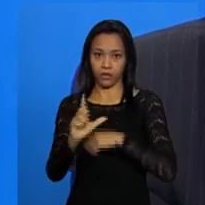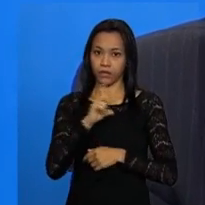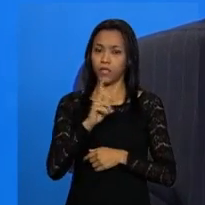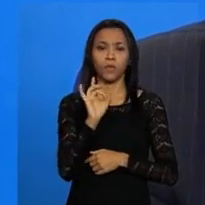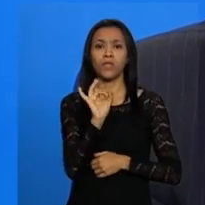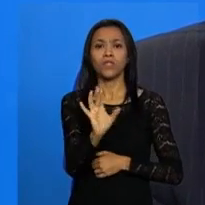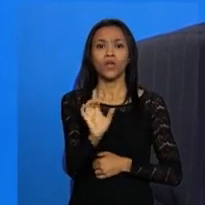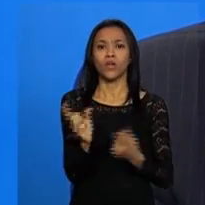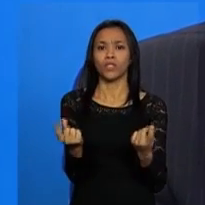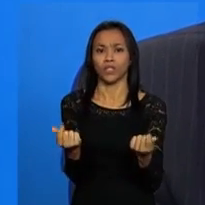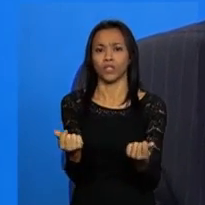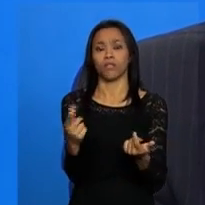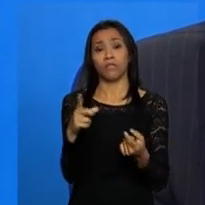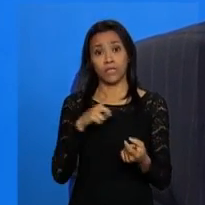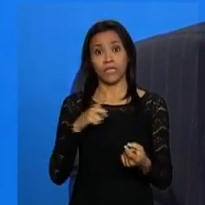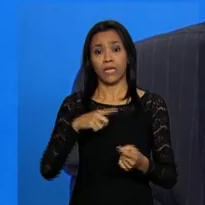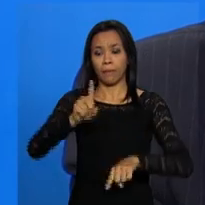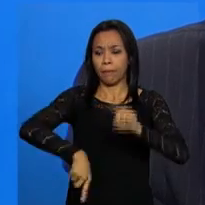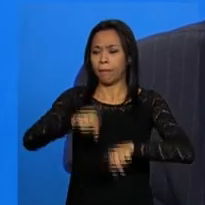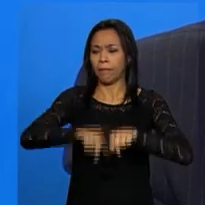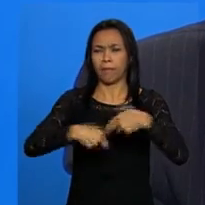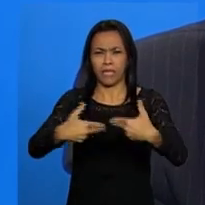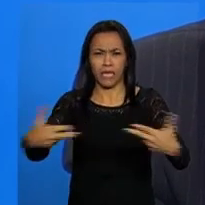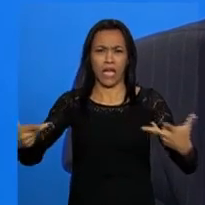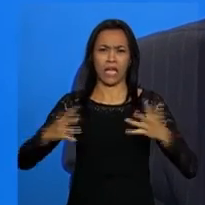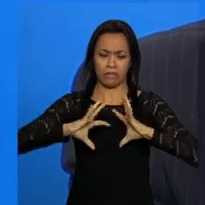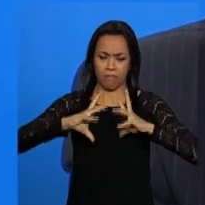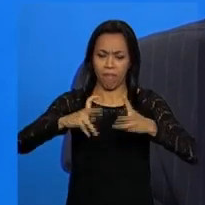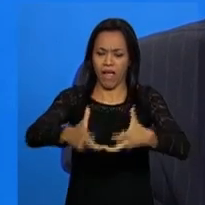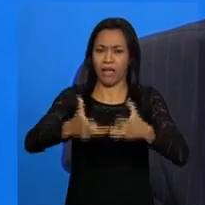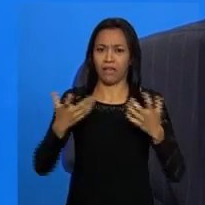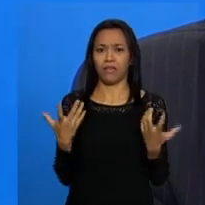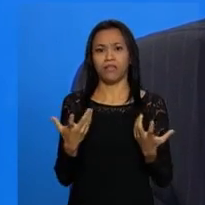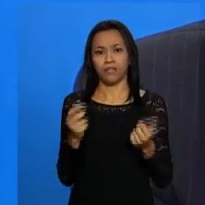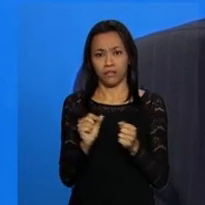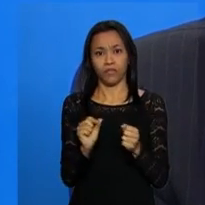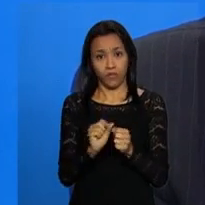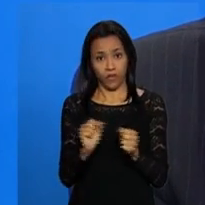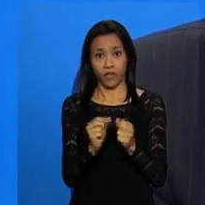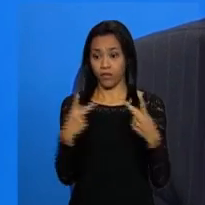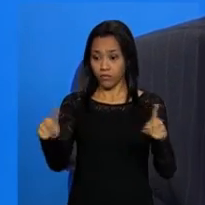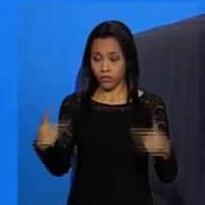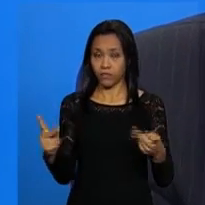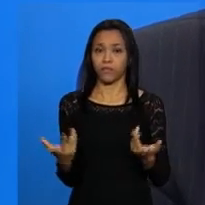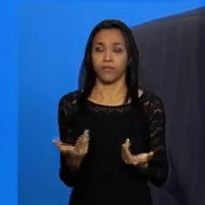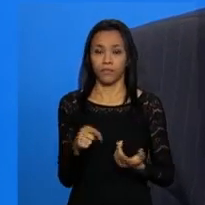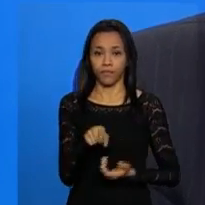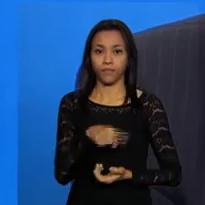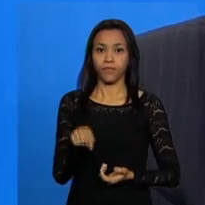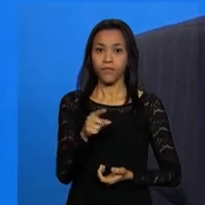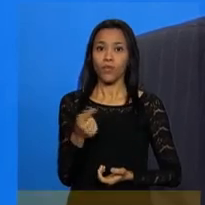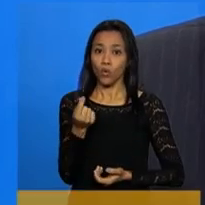financeiro, é um capital de equipamentos, máquinas. Máquinas foram produzidas no país ou importadas com benefícios fiscais, com